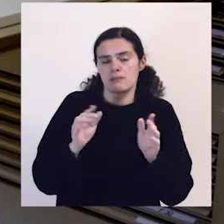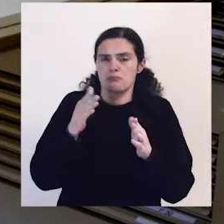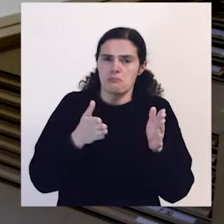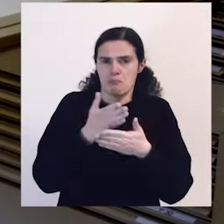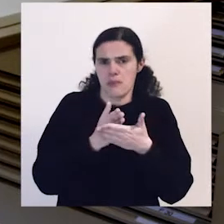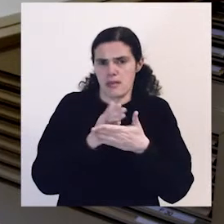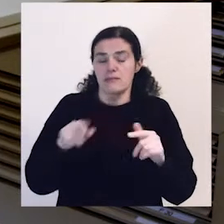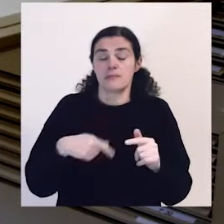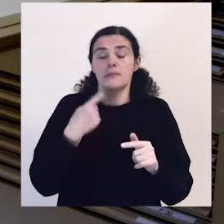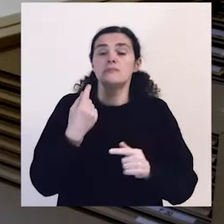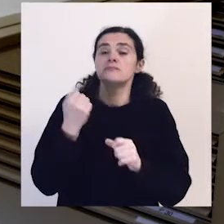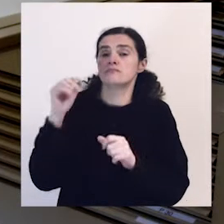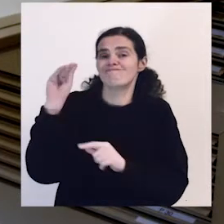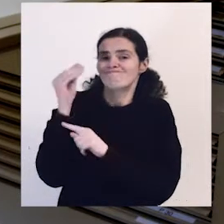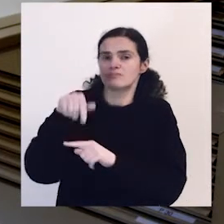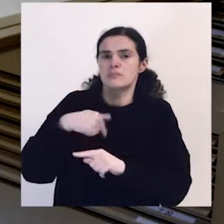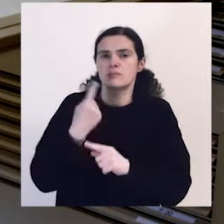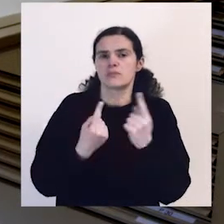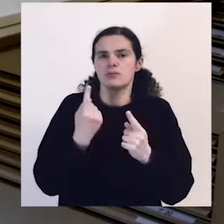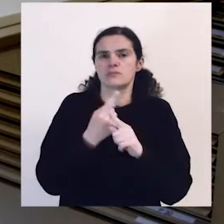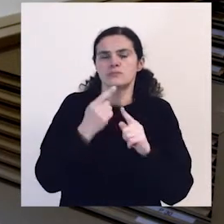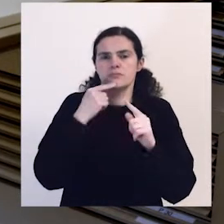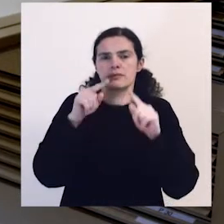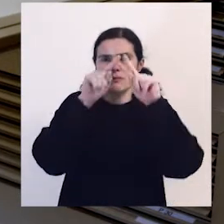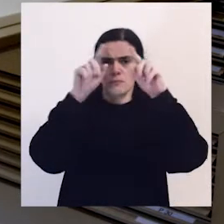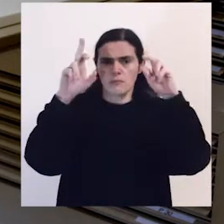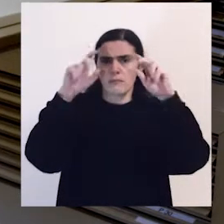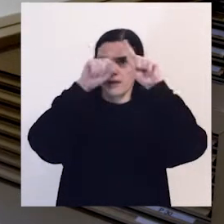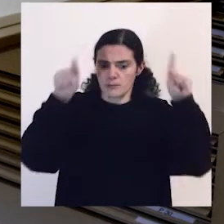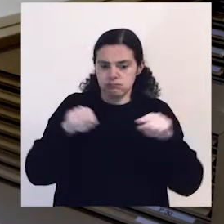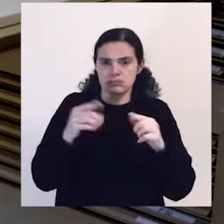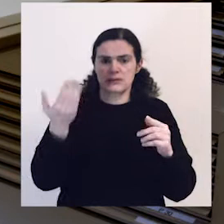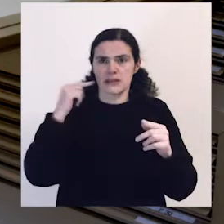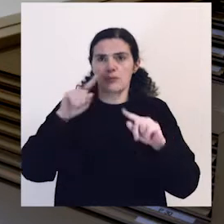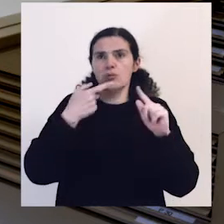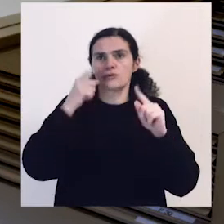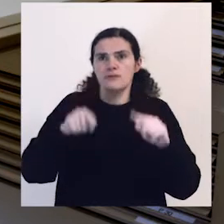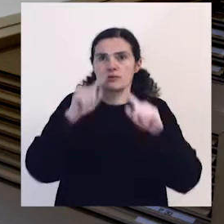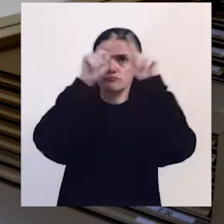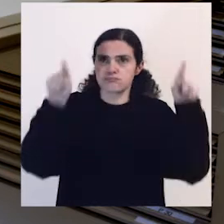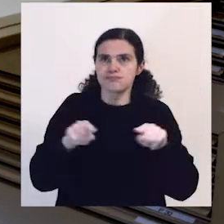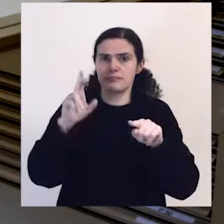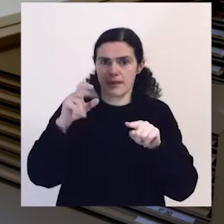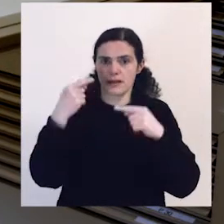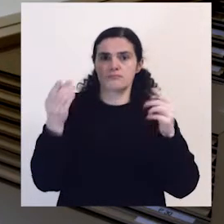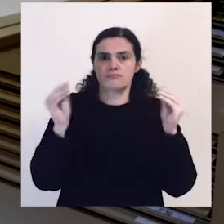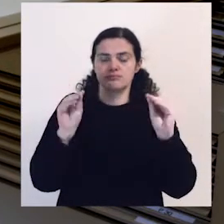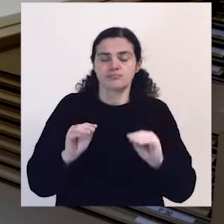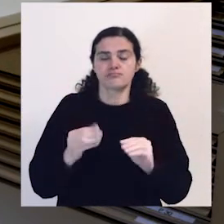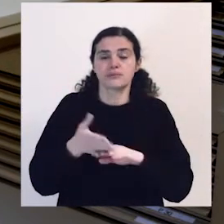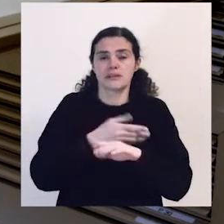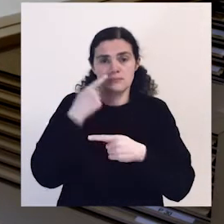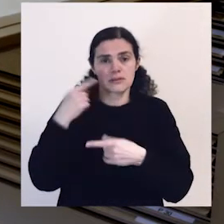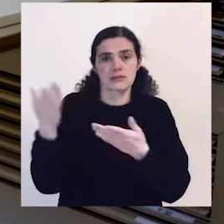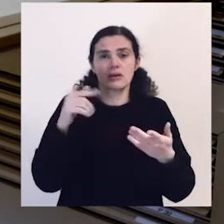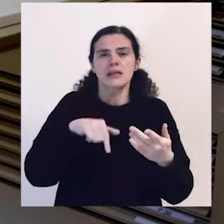dimensão. As obras, muitas vezes por questões de conservação, são desemolduradas e voltam a ser emolduradas antes da sua apresentação. No caso dos